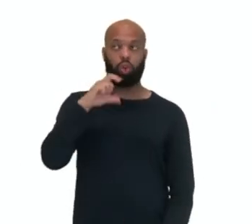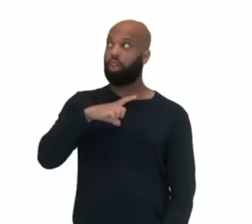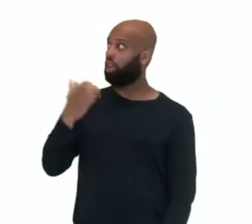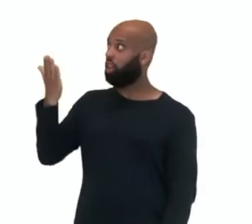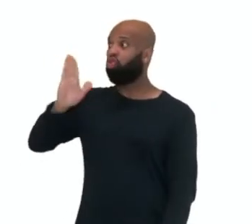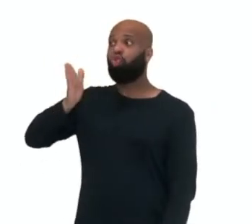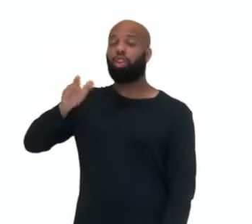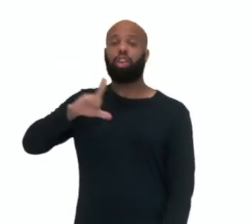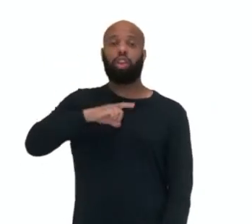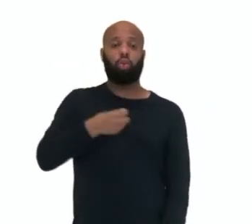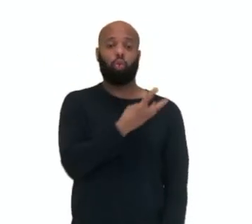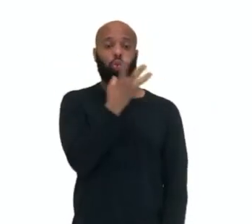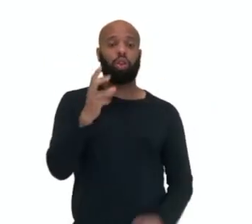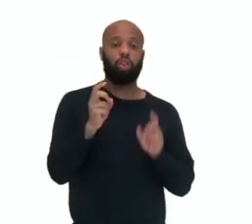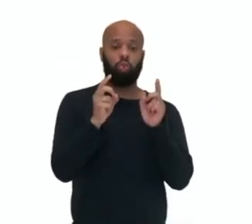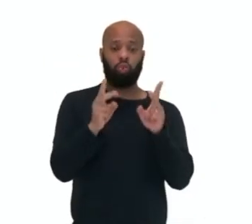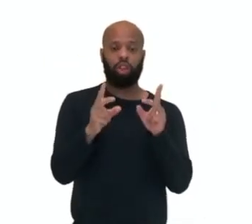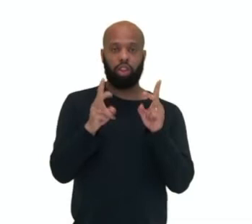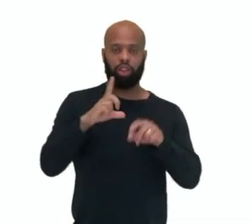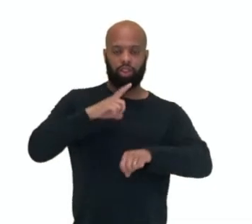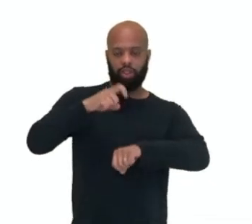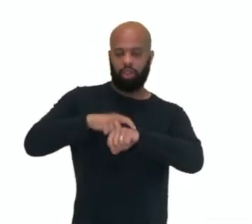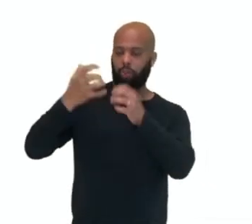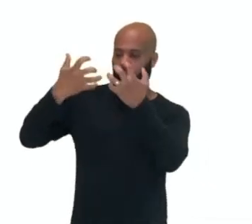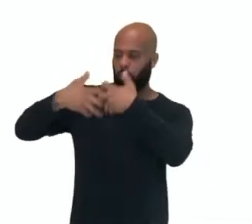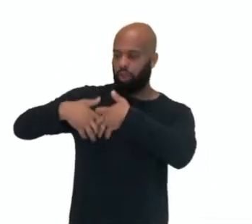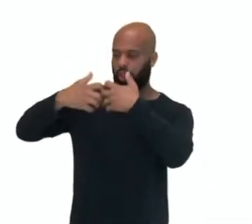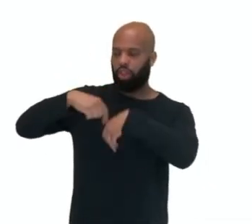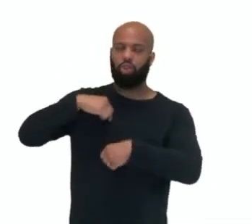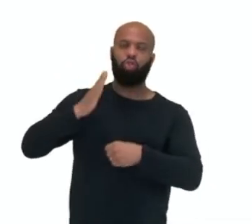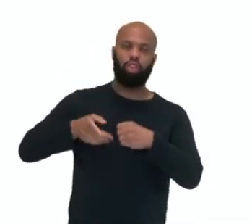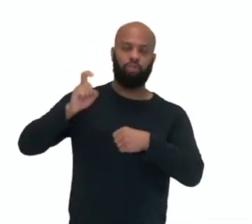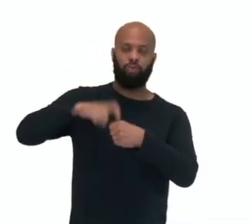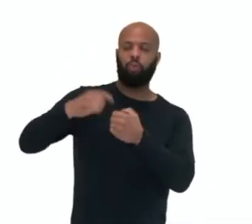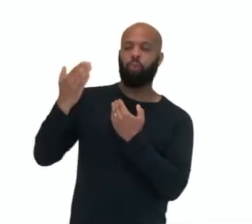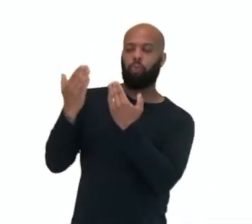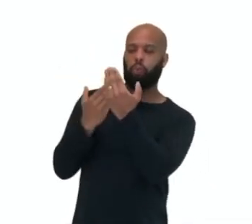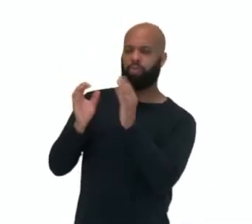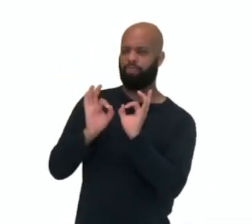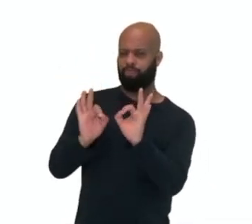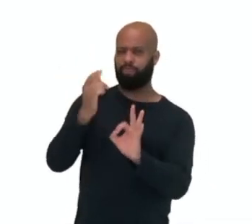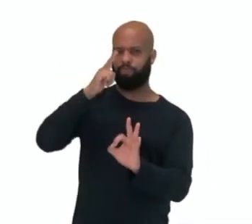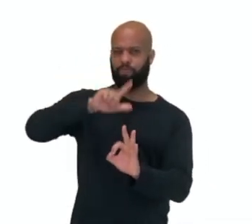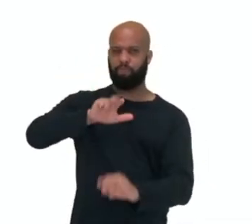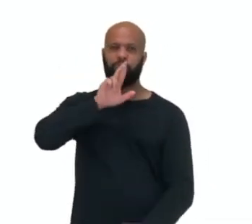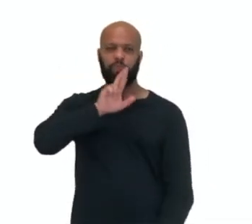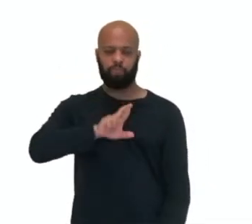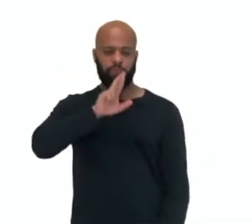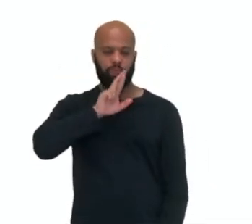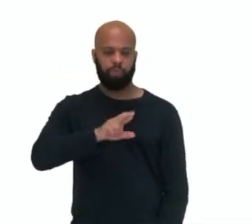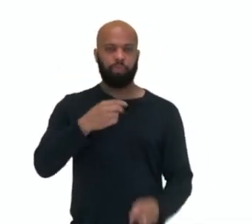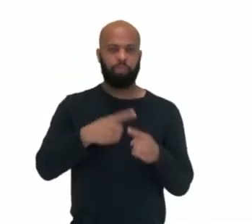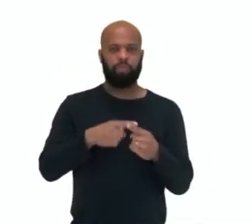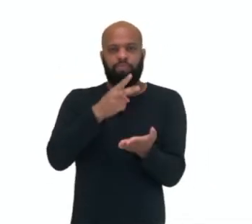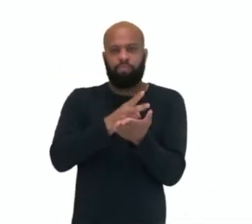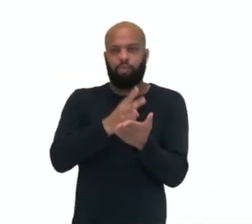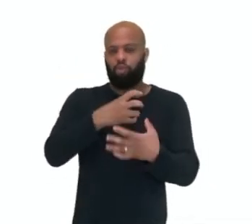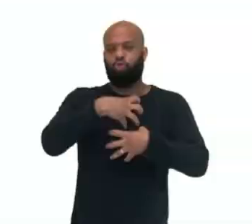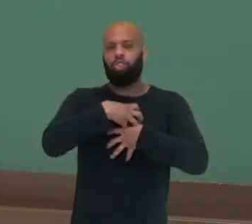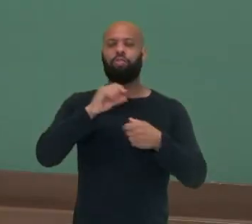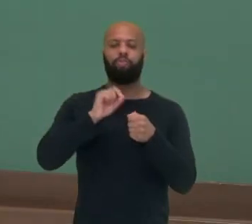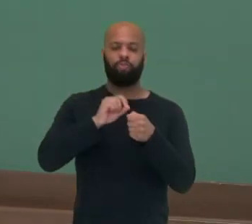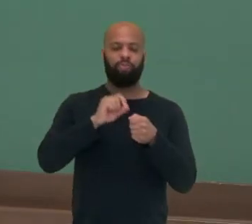e quantas unidades vendidas. Vou dar um tempinho agora para vocês resolverem e tenho certeza que vocês vão conseguir agora concluir, porque é a mesma